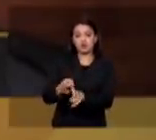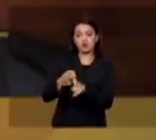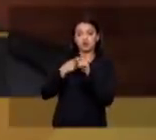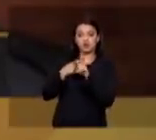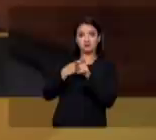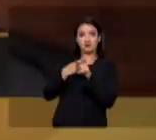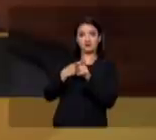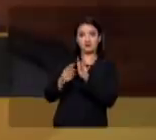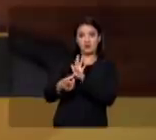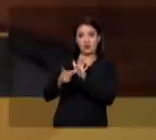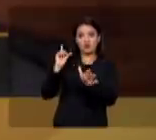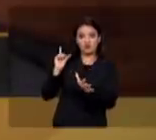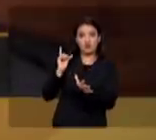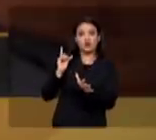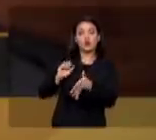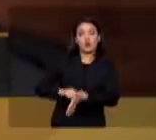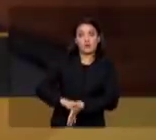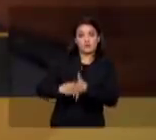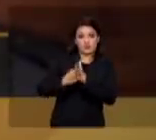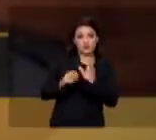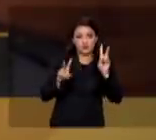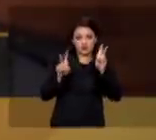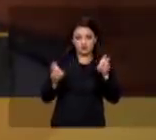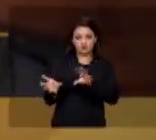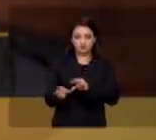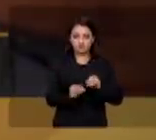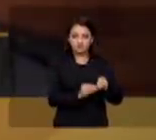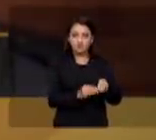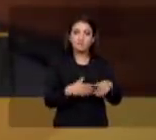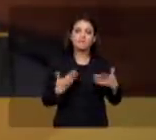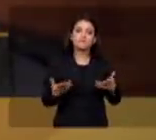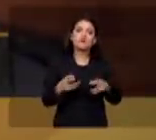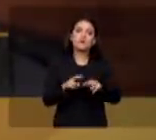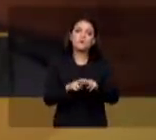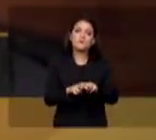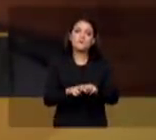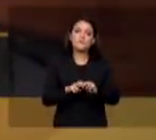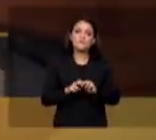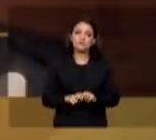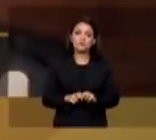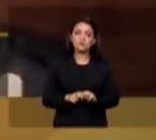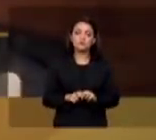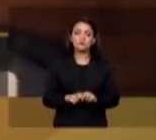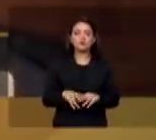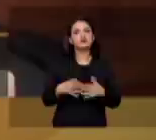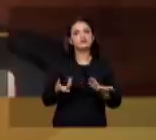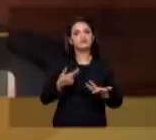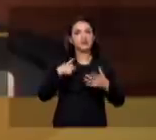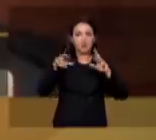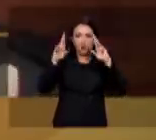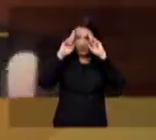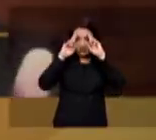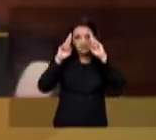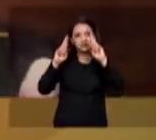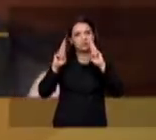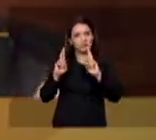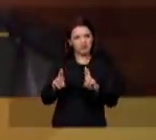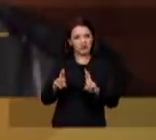e impedimento, fecho aspas. Por isso, com o devido respeito,